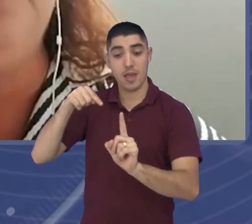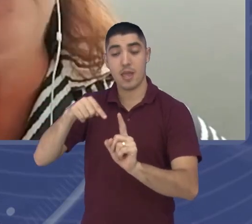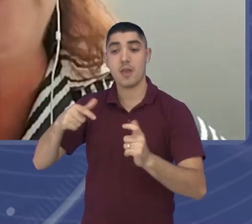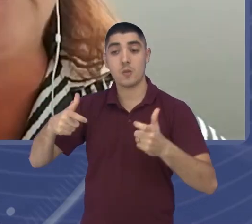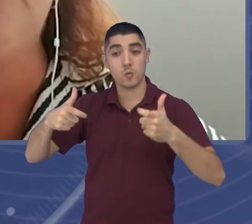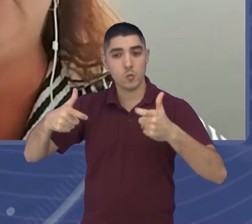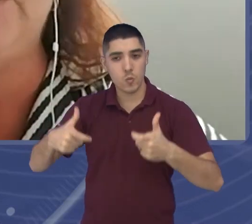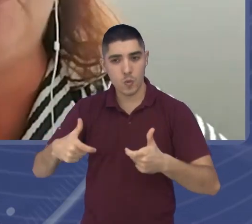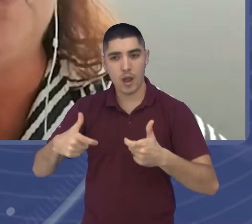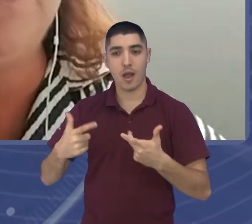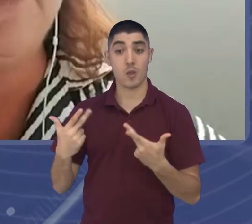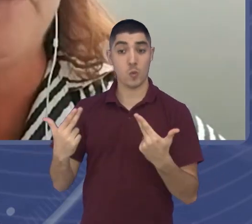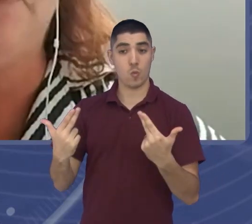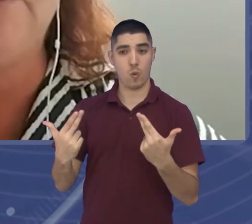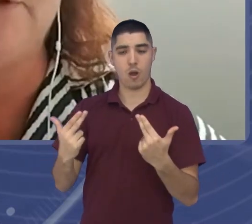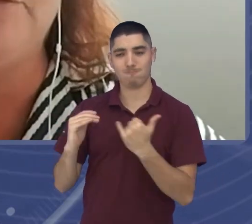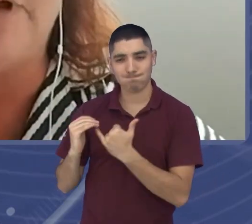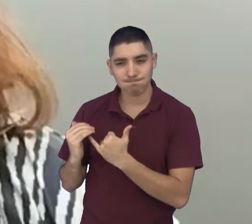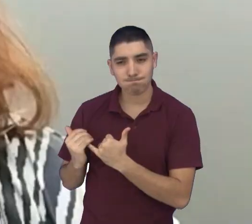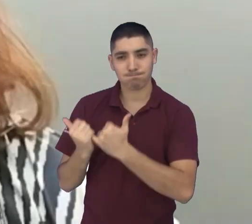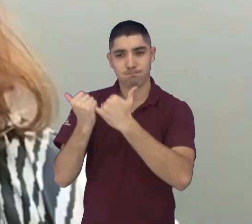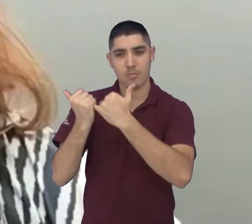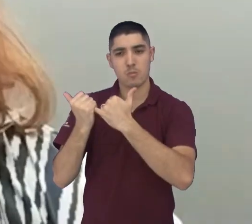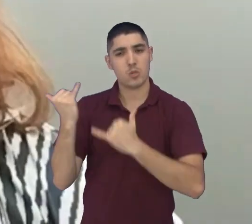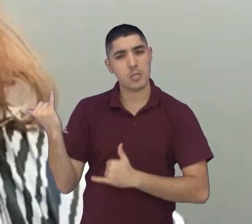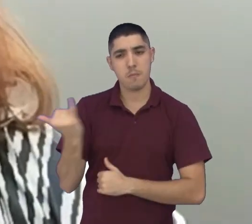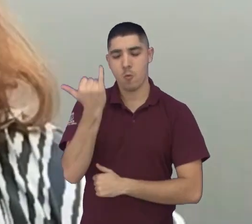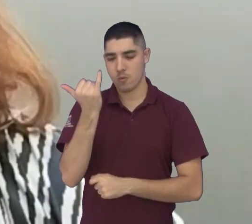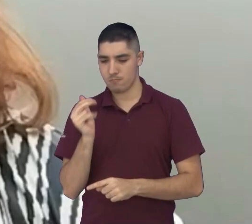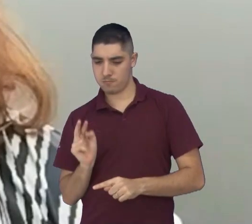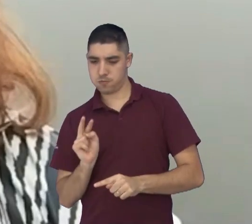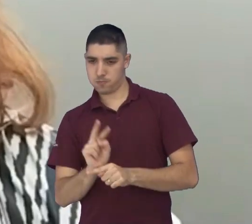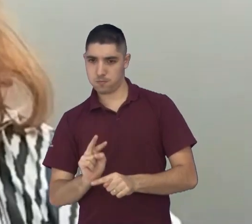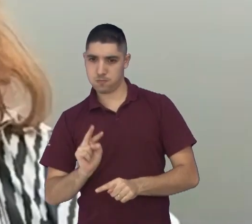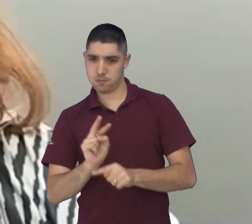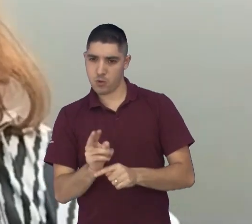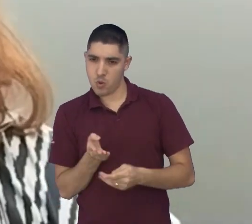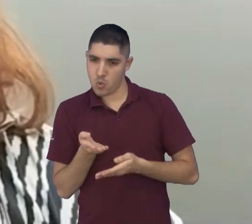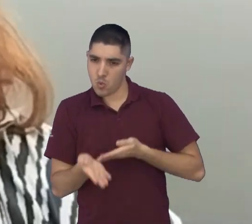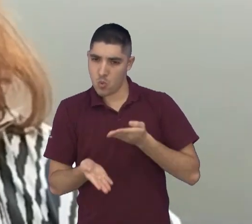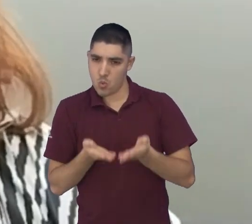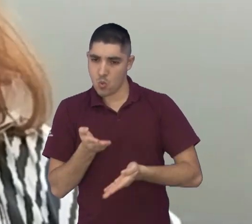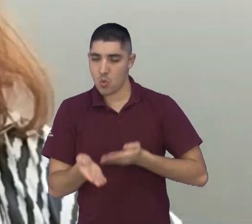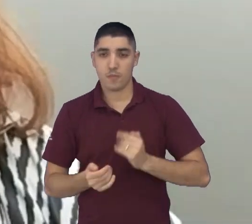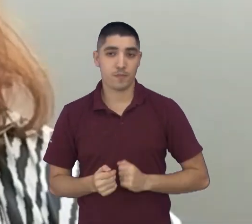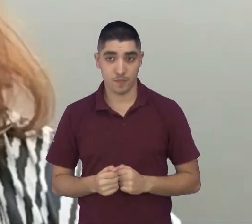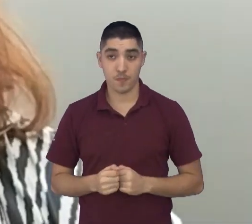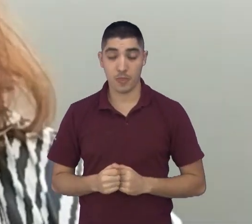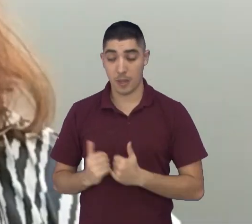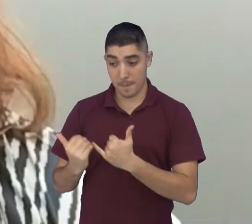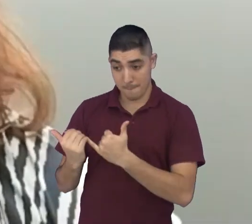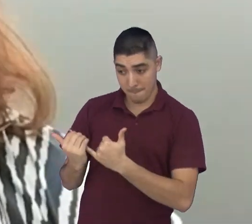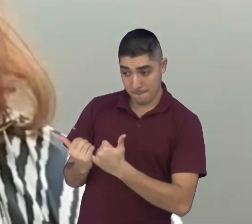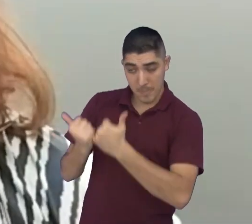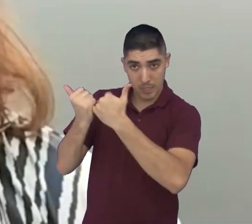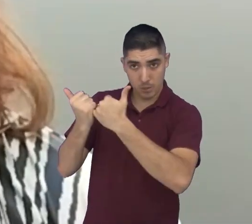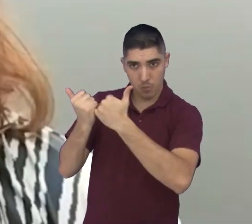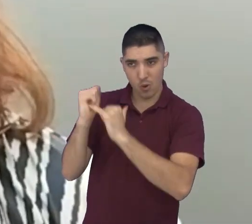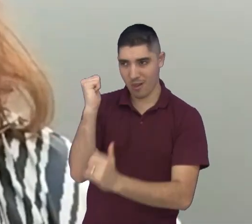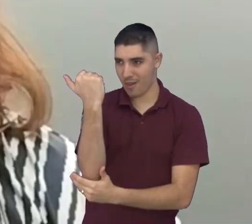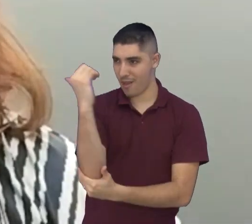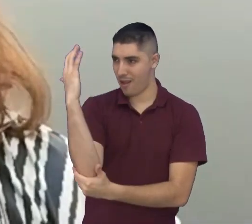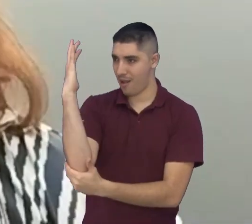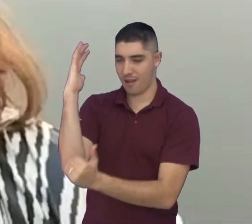patrimônio importantíssimo a ser preservado. Quando falamos de patrimônio arbóreo,